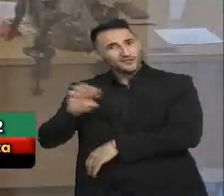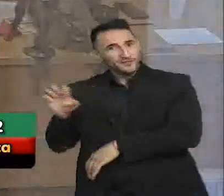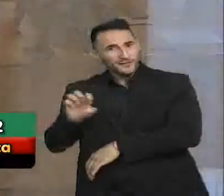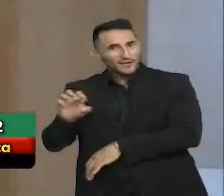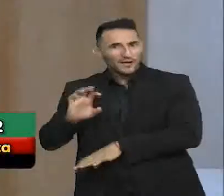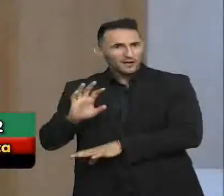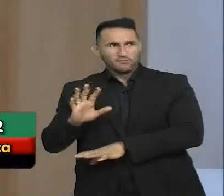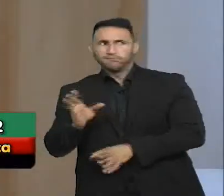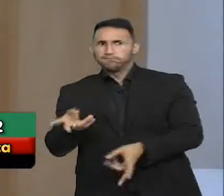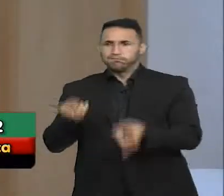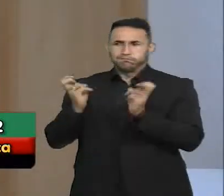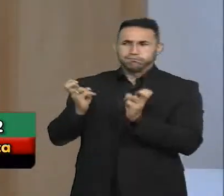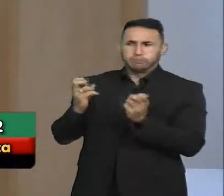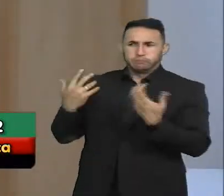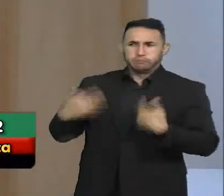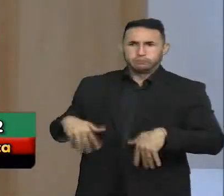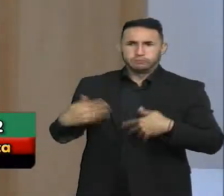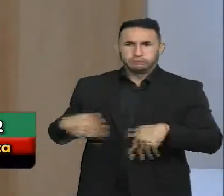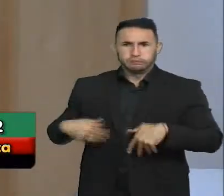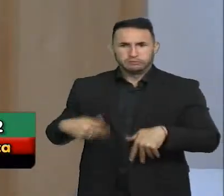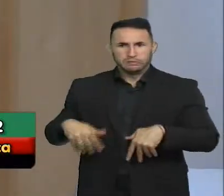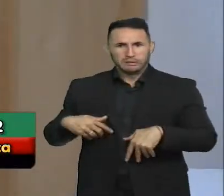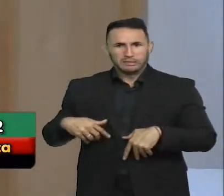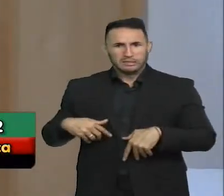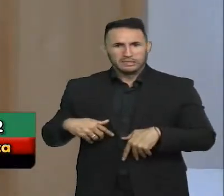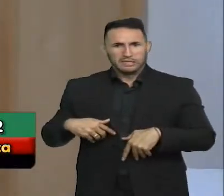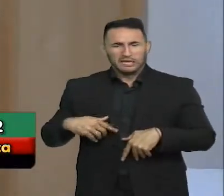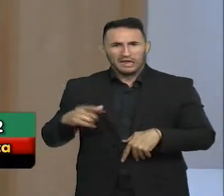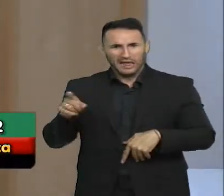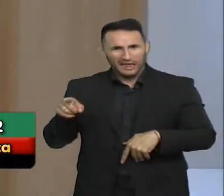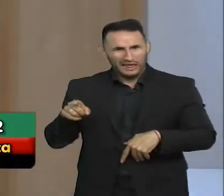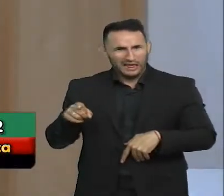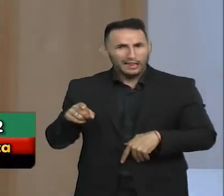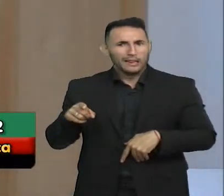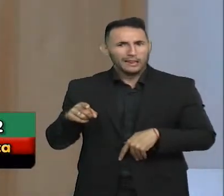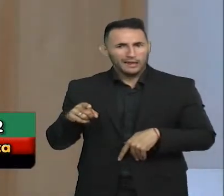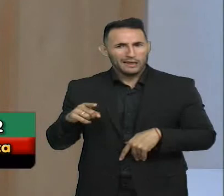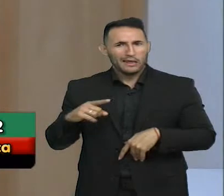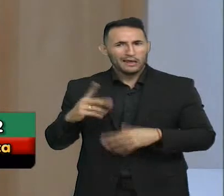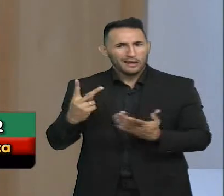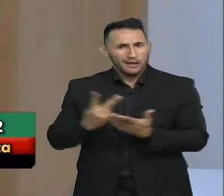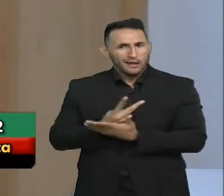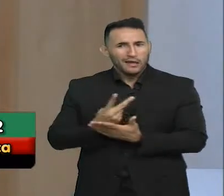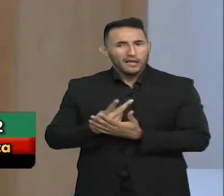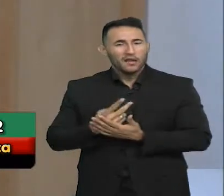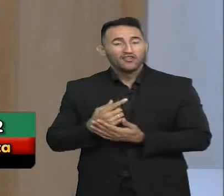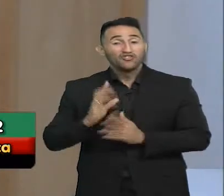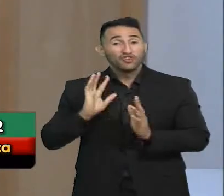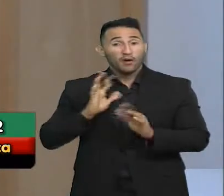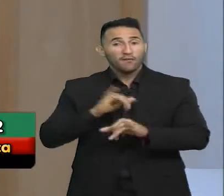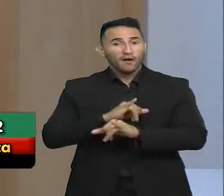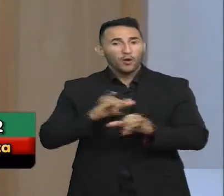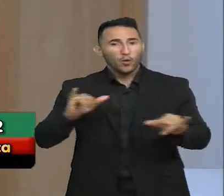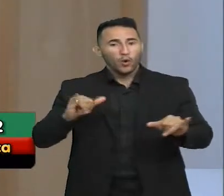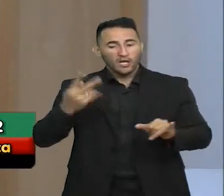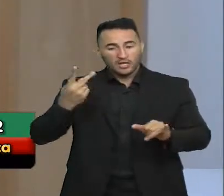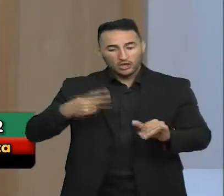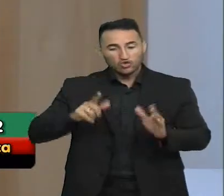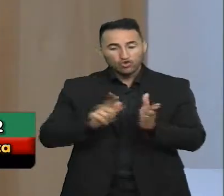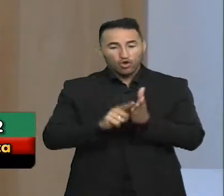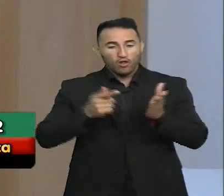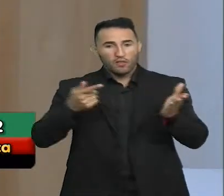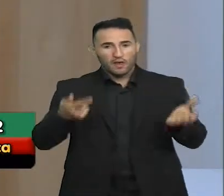já pronto, né? Abortista, gaysista. Eu já fui chamada publicamente por um jornal da cidade